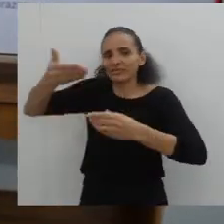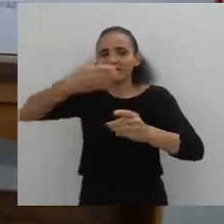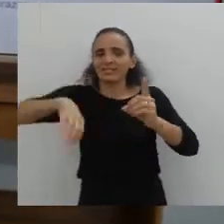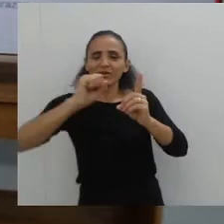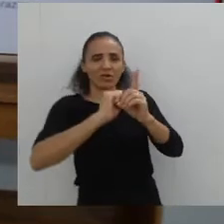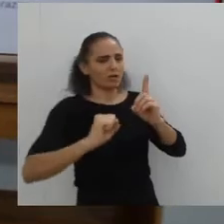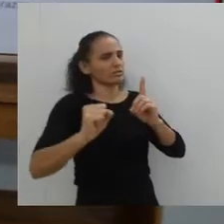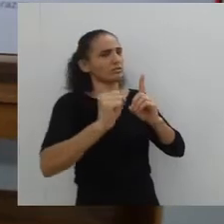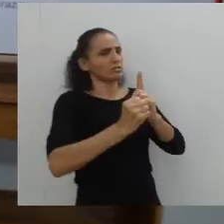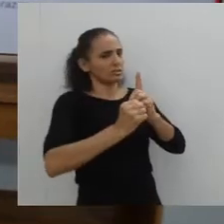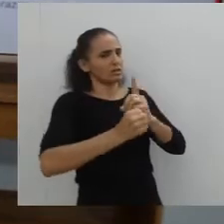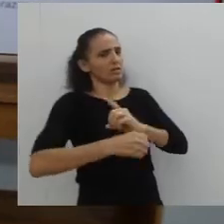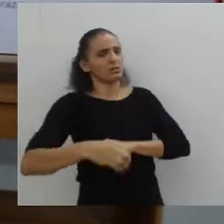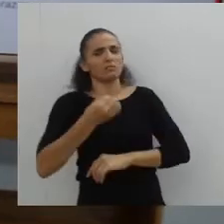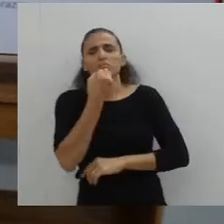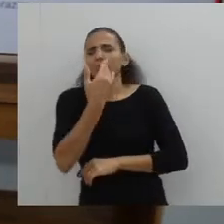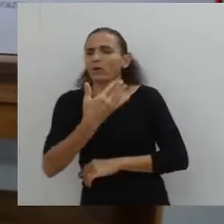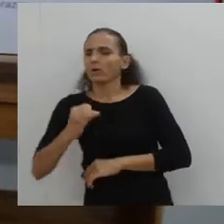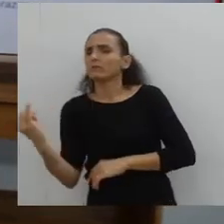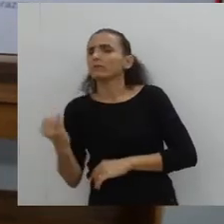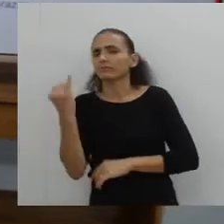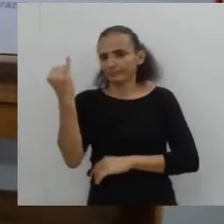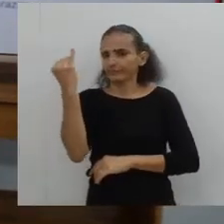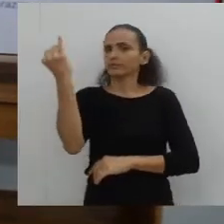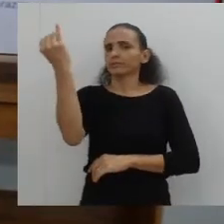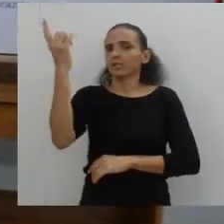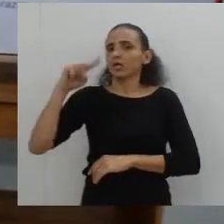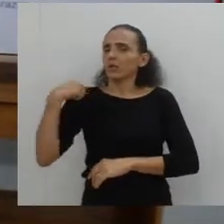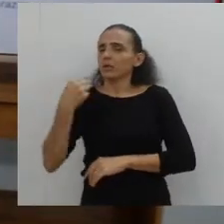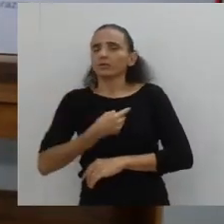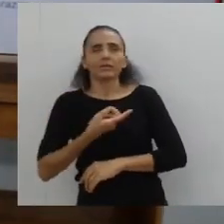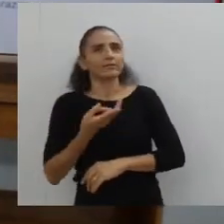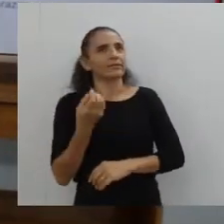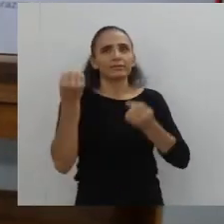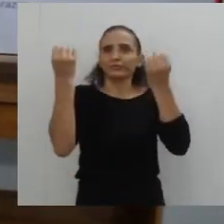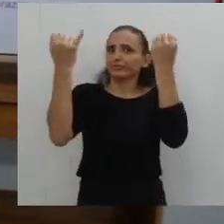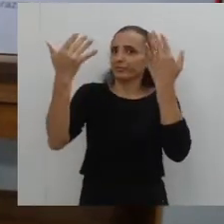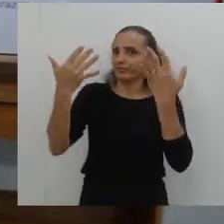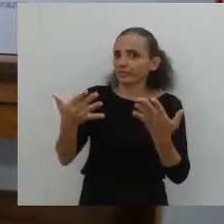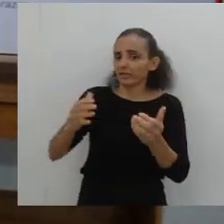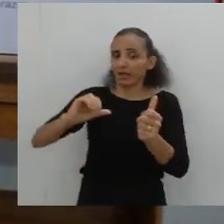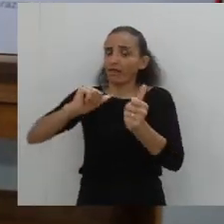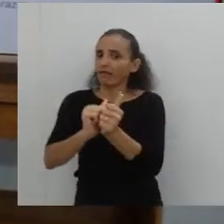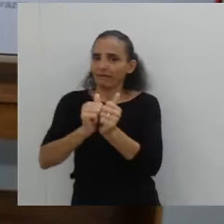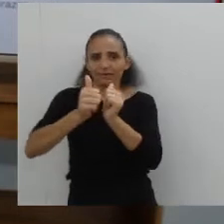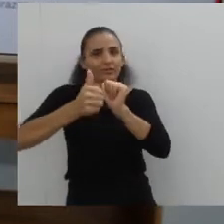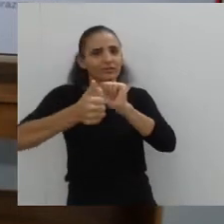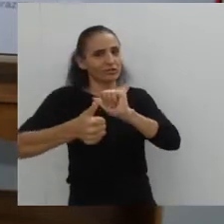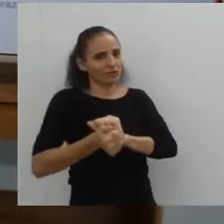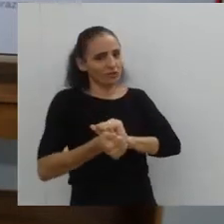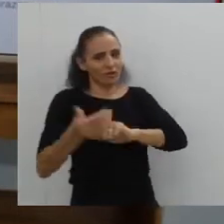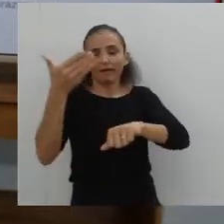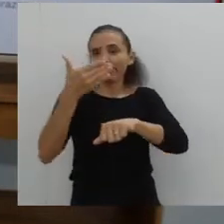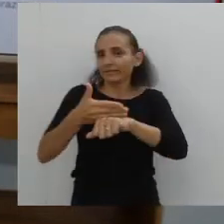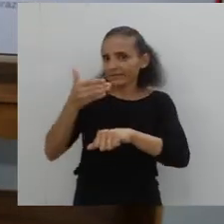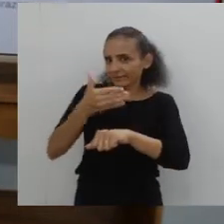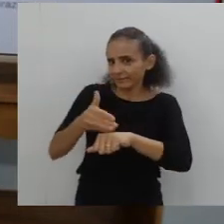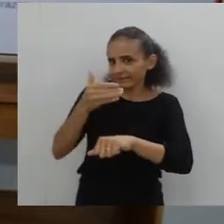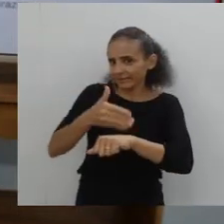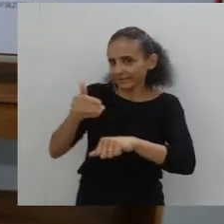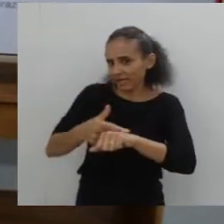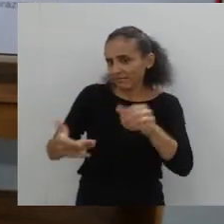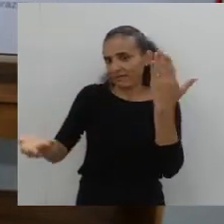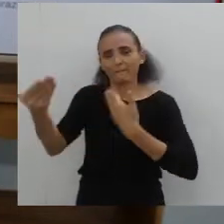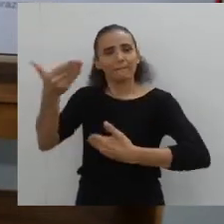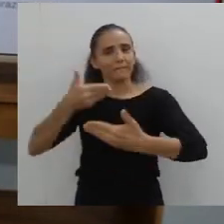social muito grande no jogo. Quando a gente fala assim do jogo, enquanto atividade, enquanto